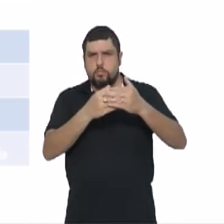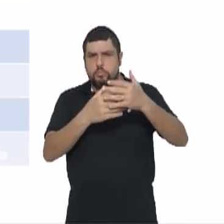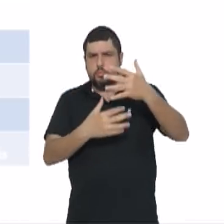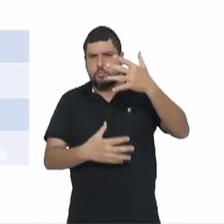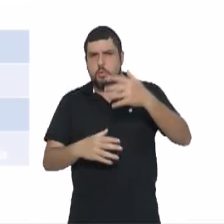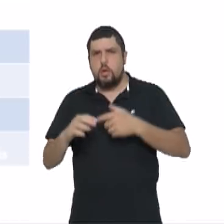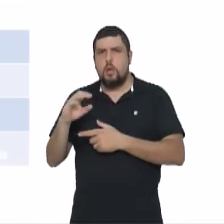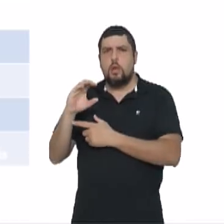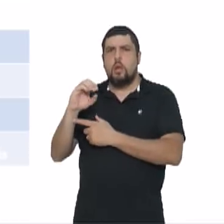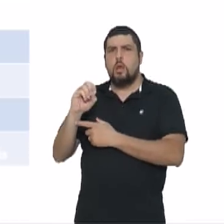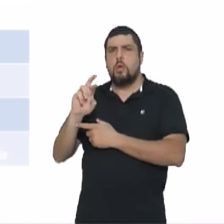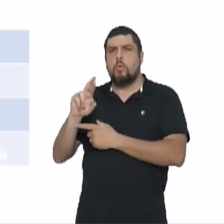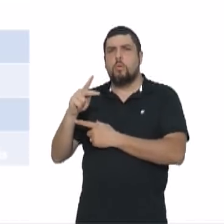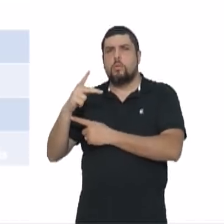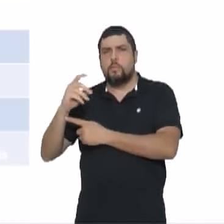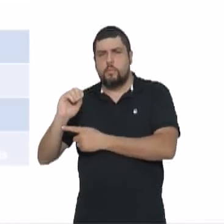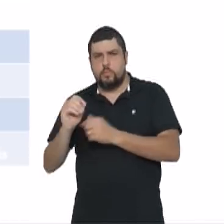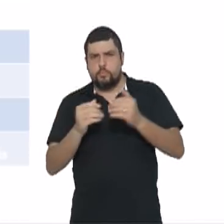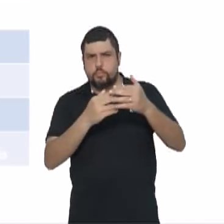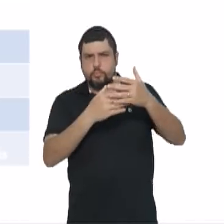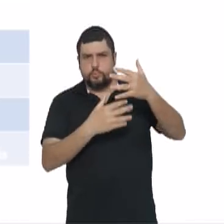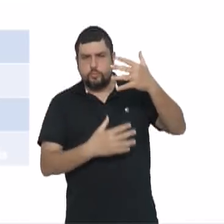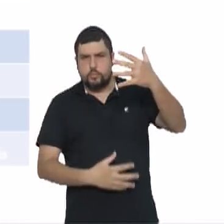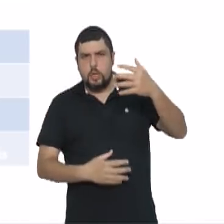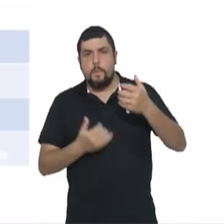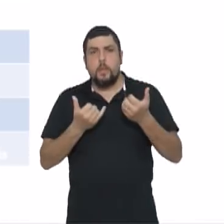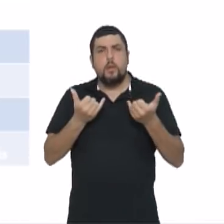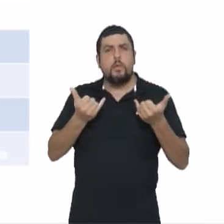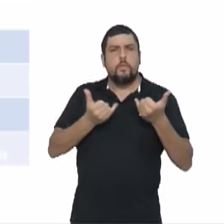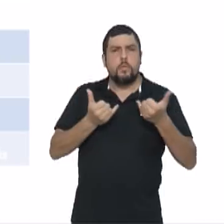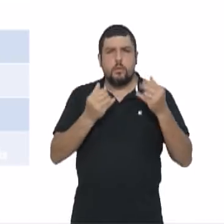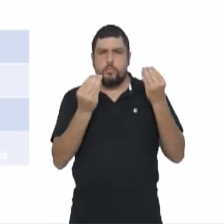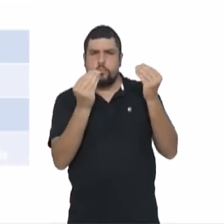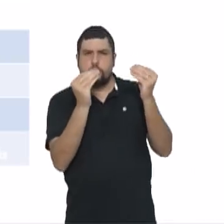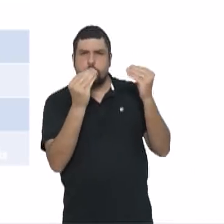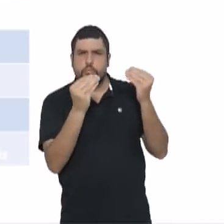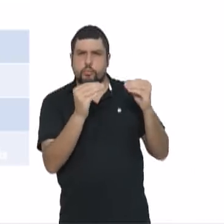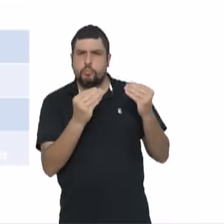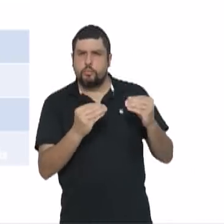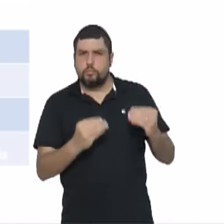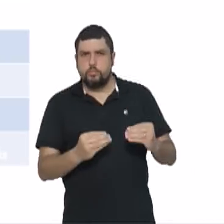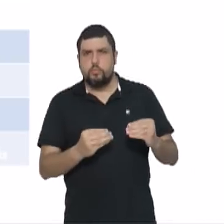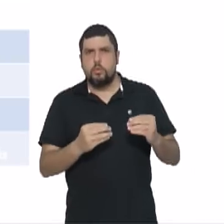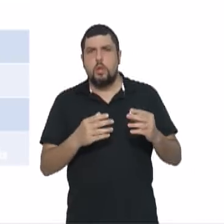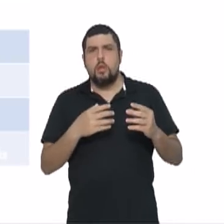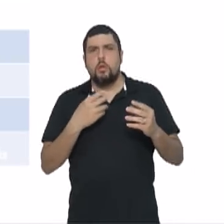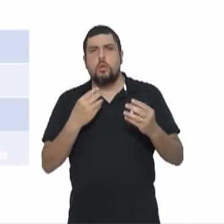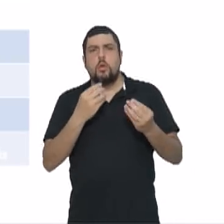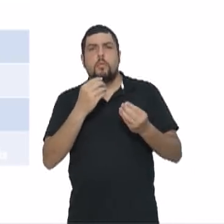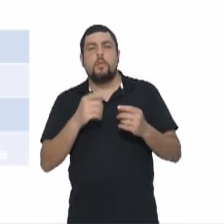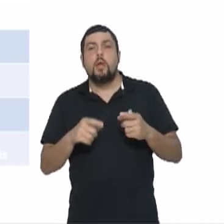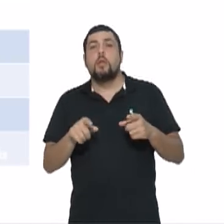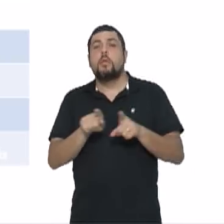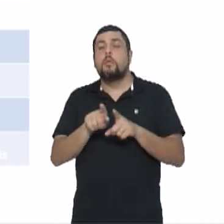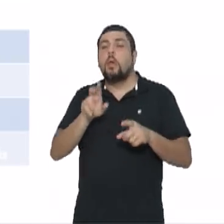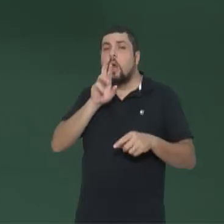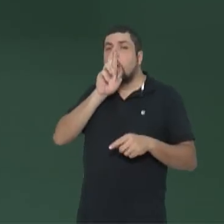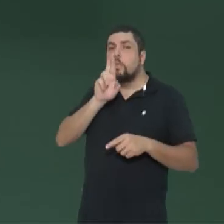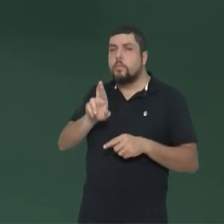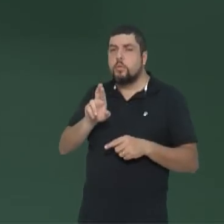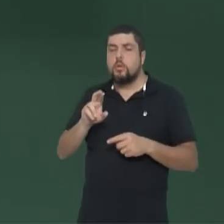vou incrementar essas informações. Então, é o restante do texto. Eu vou responder a outras perguntas, né?